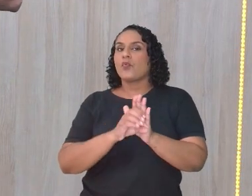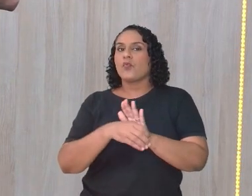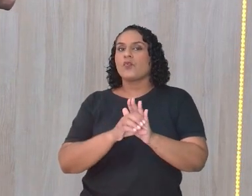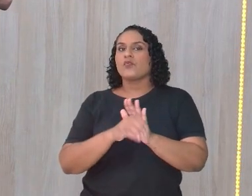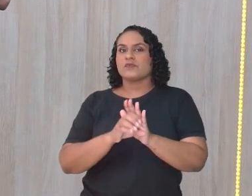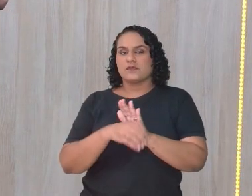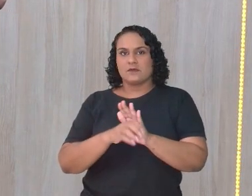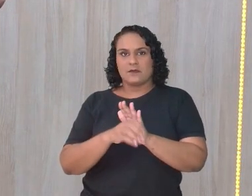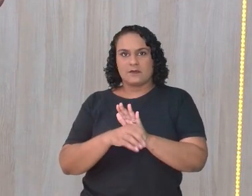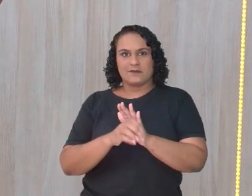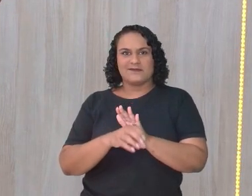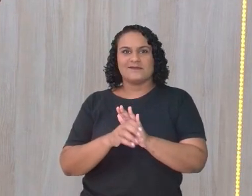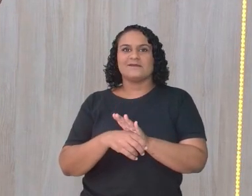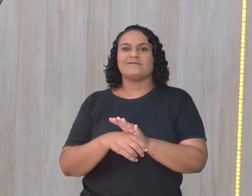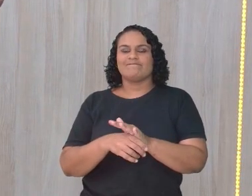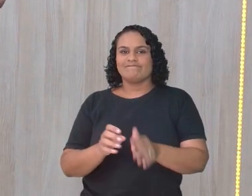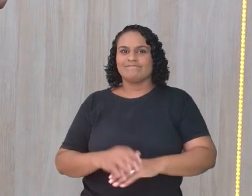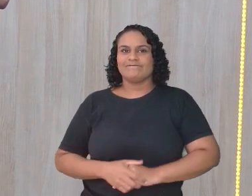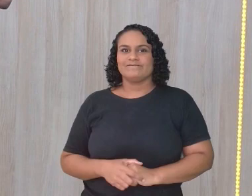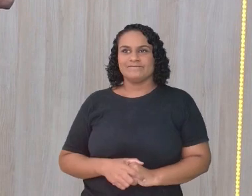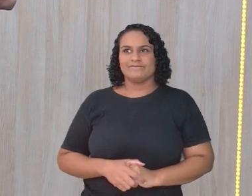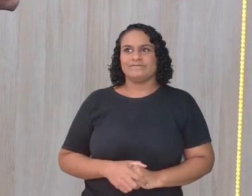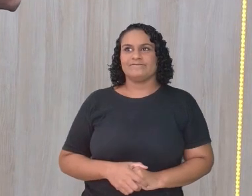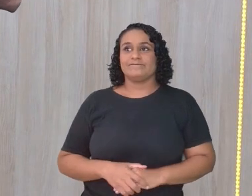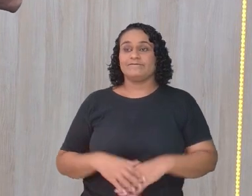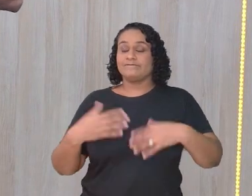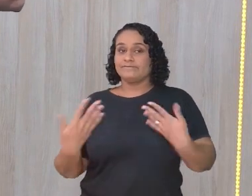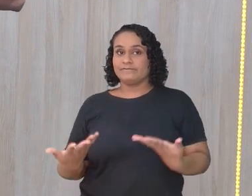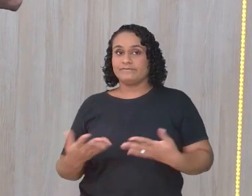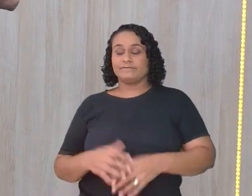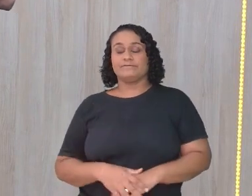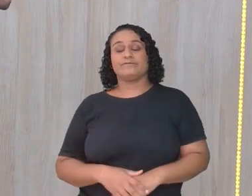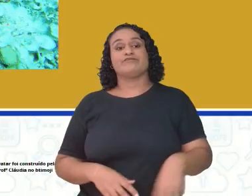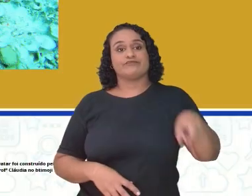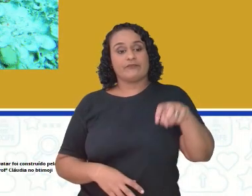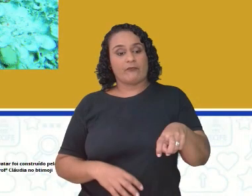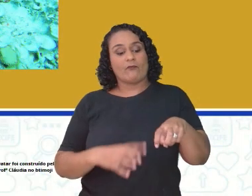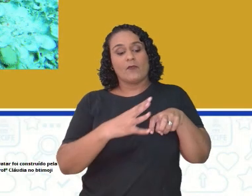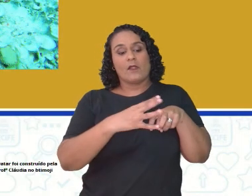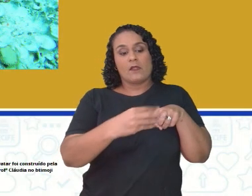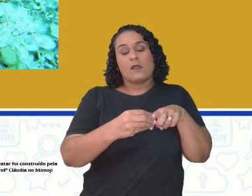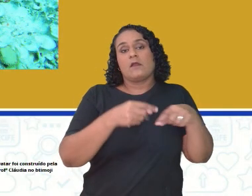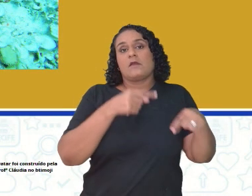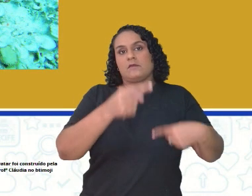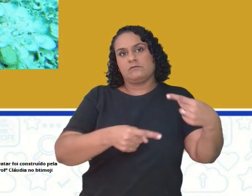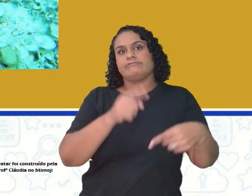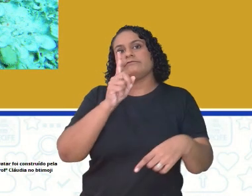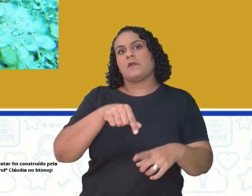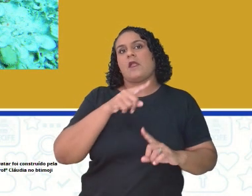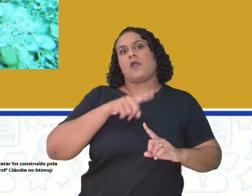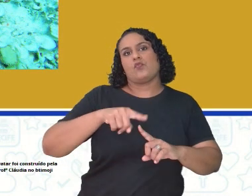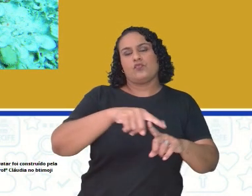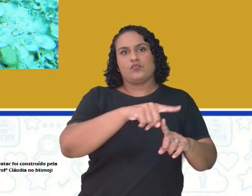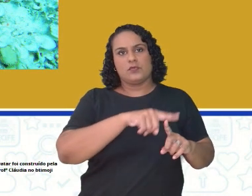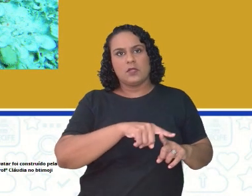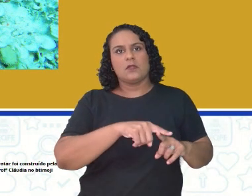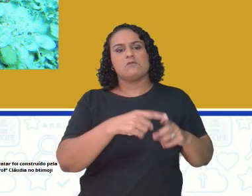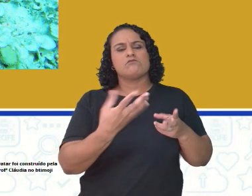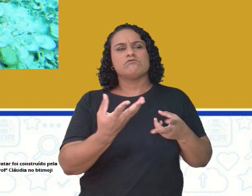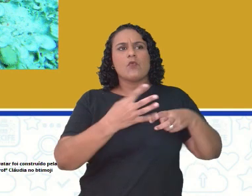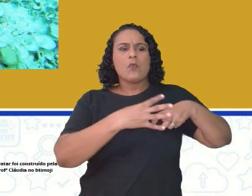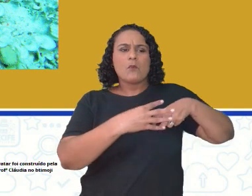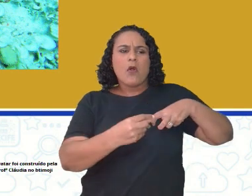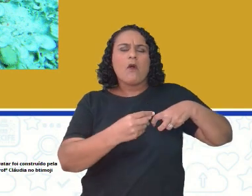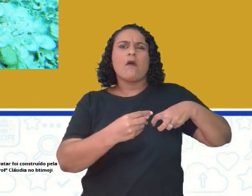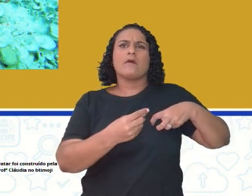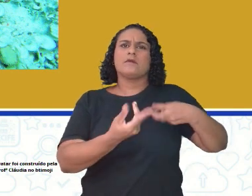uma reprodução assexuada. Então, a reprodução assexuada é um tipo de reprodução